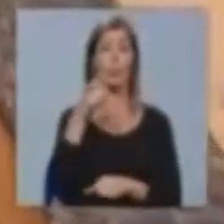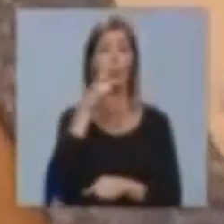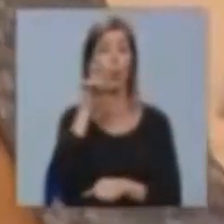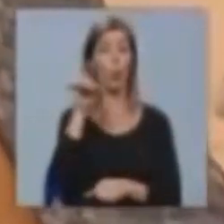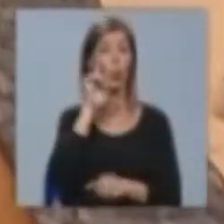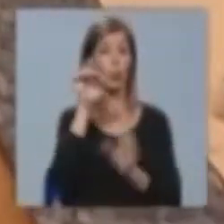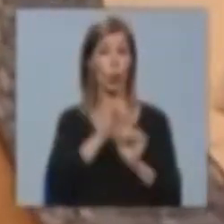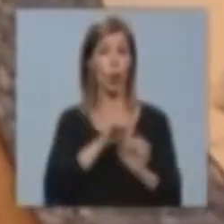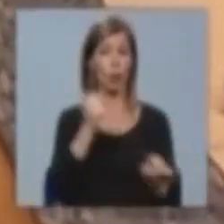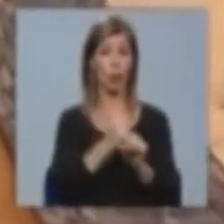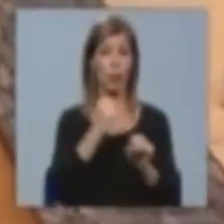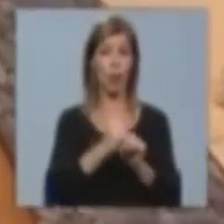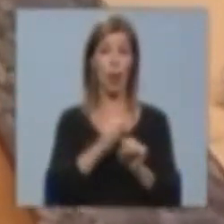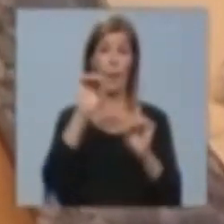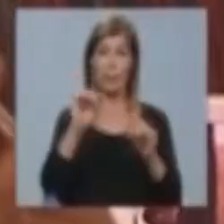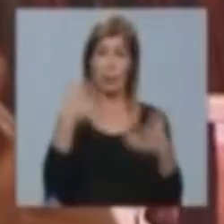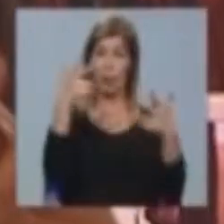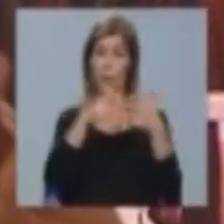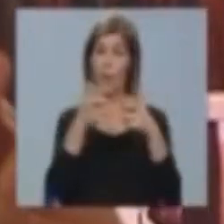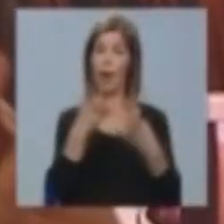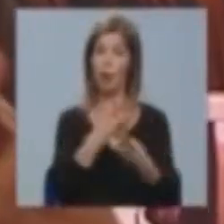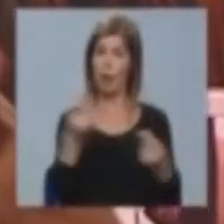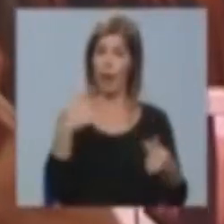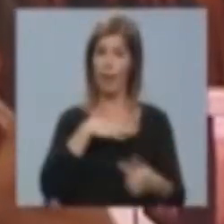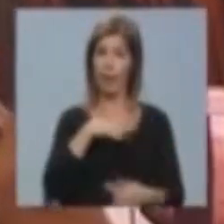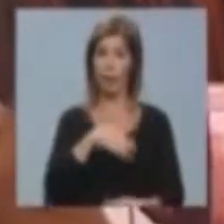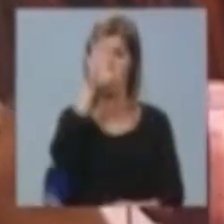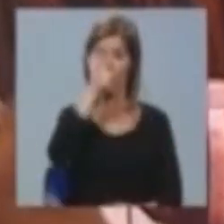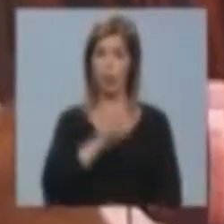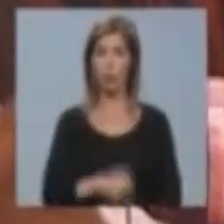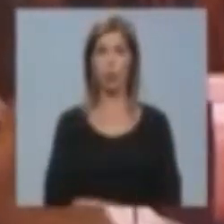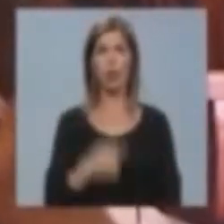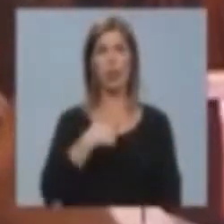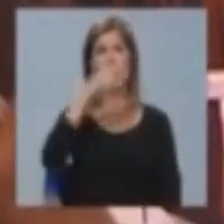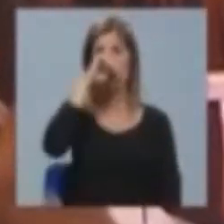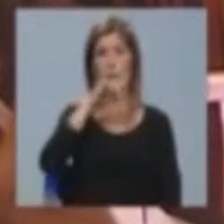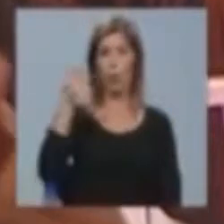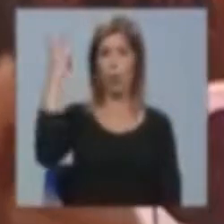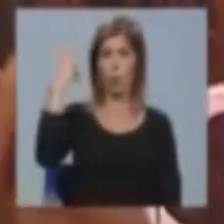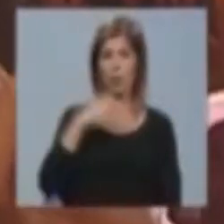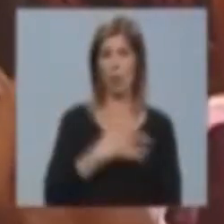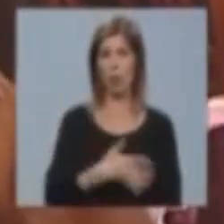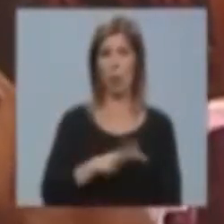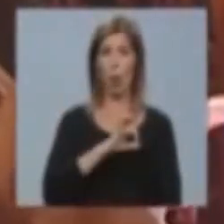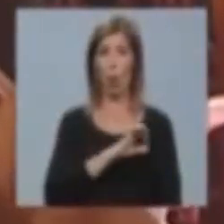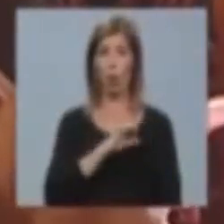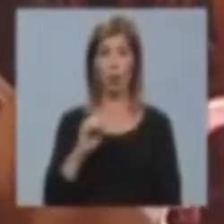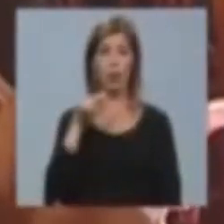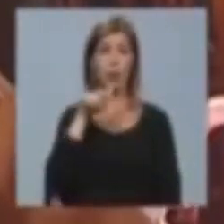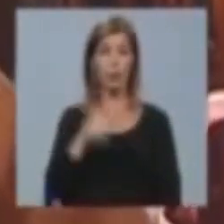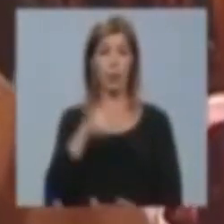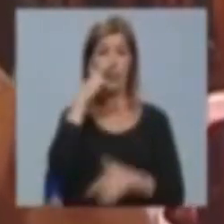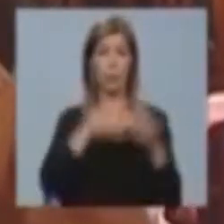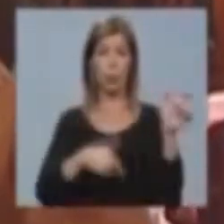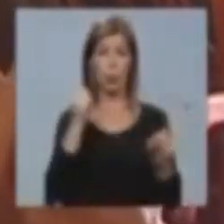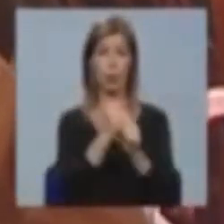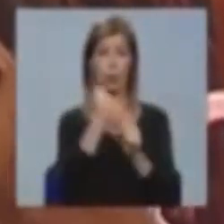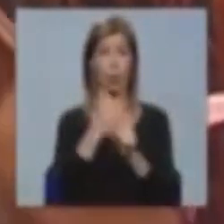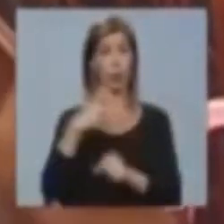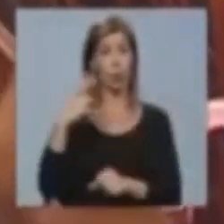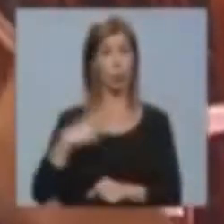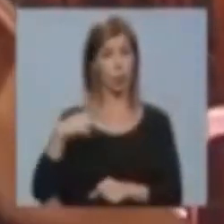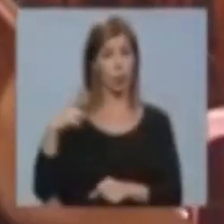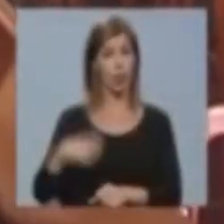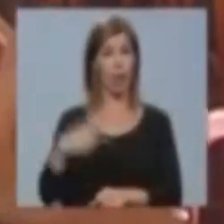das prioridades do atual governo. Eu lembro que no ano passado eram cerca de 800 mil os trabalhadores portugueses que